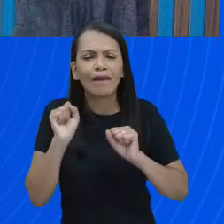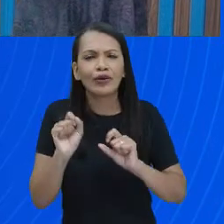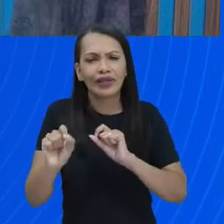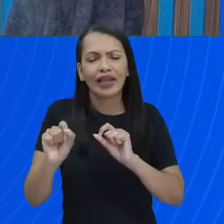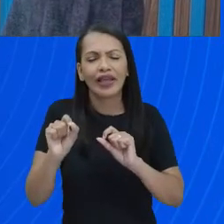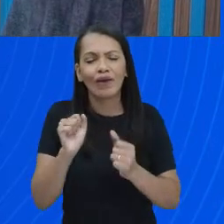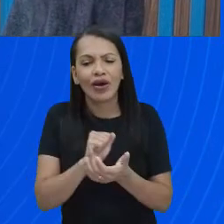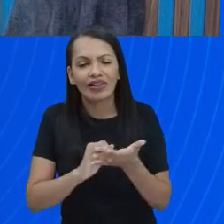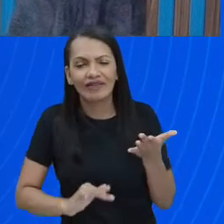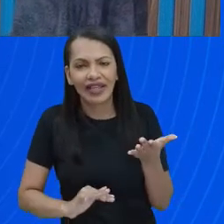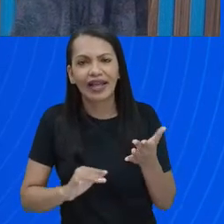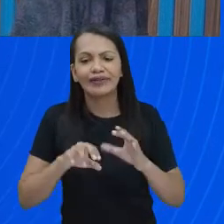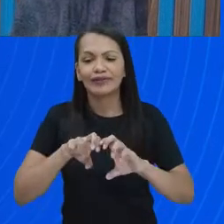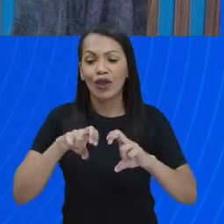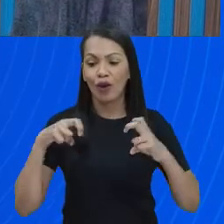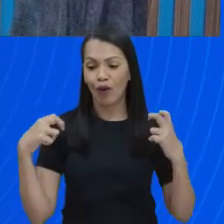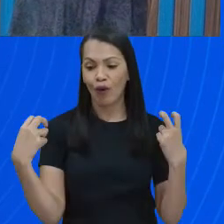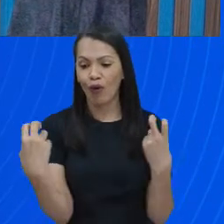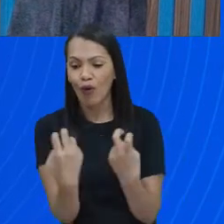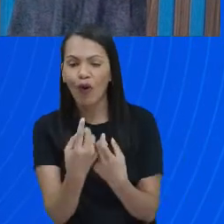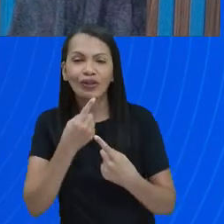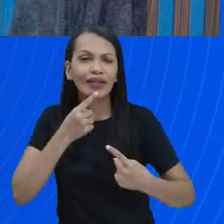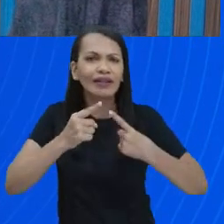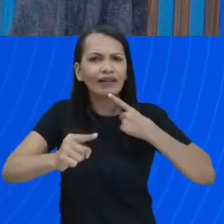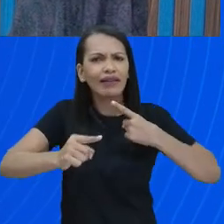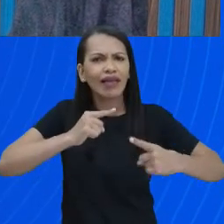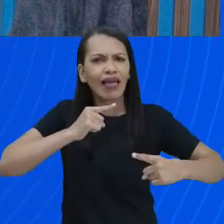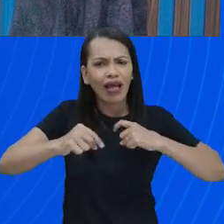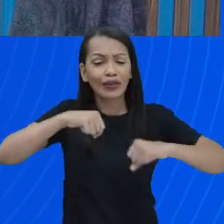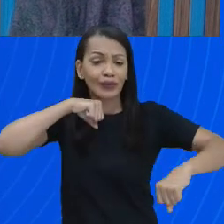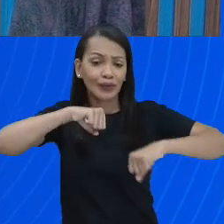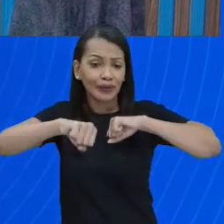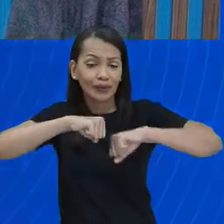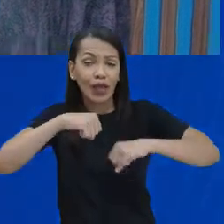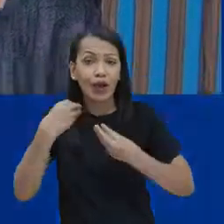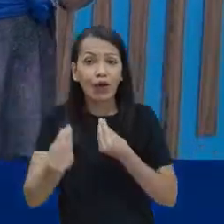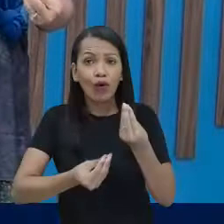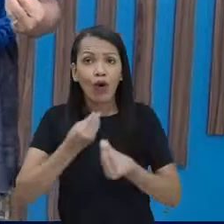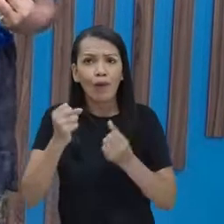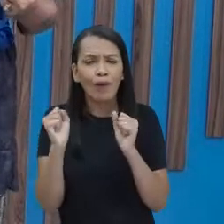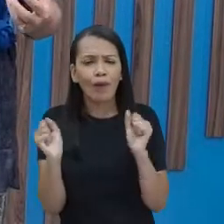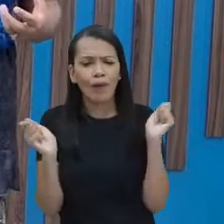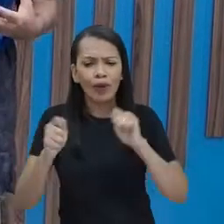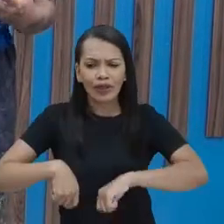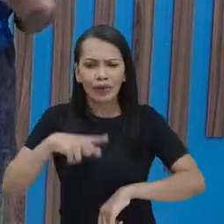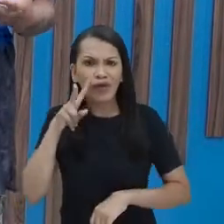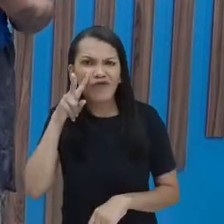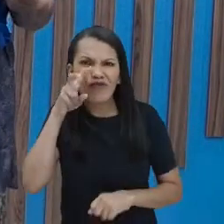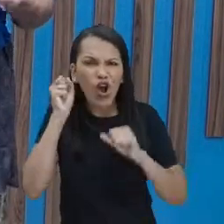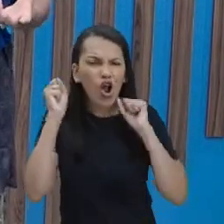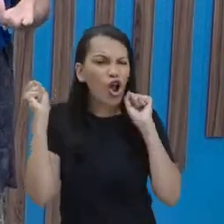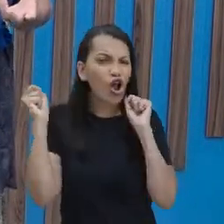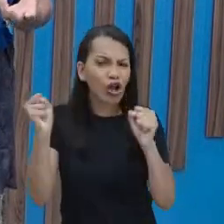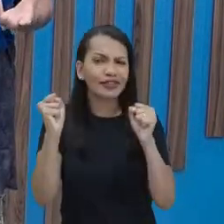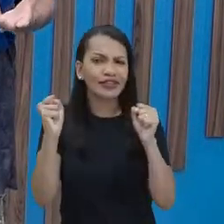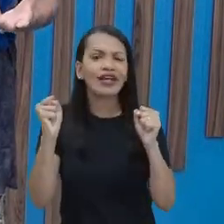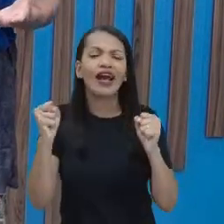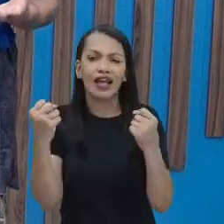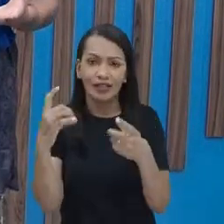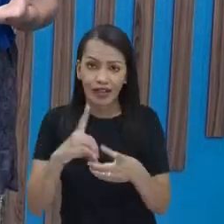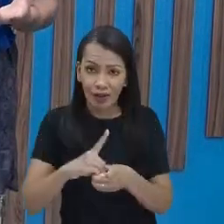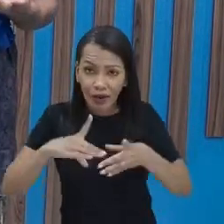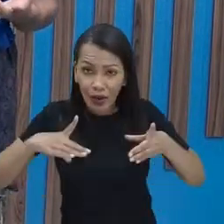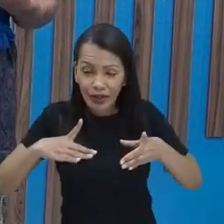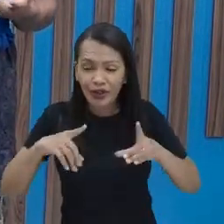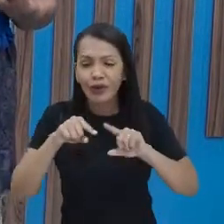diálogo, fazer algum debate. Como fortalecer a democracia em nosso dia a dia? Como é que a gente pode fortalecer o sistema democrático?